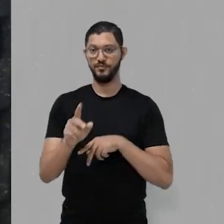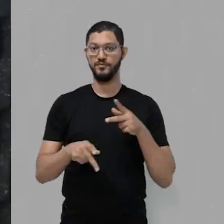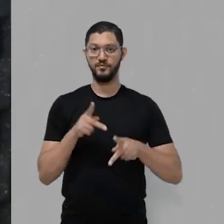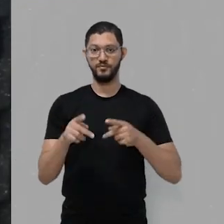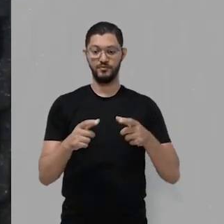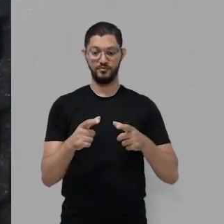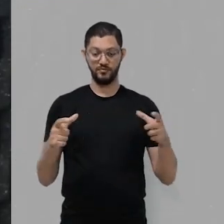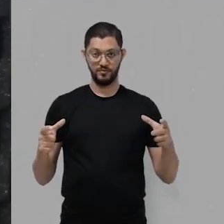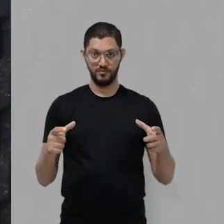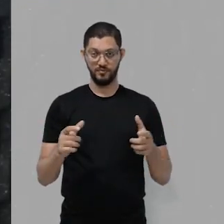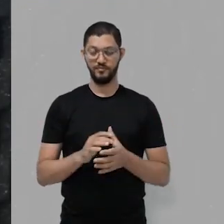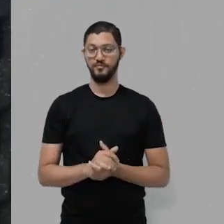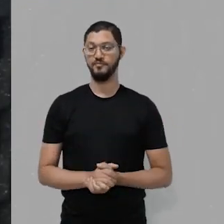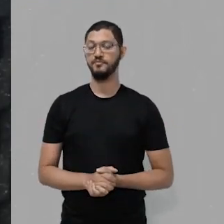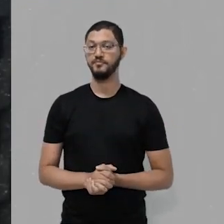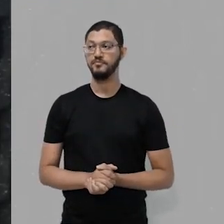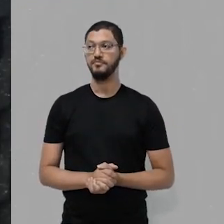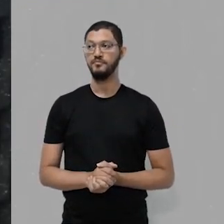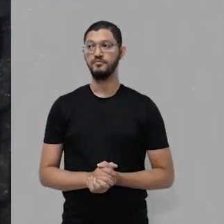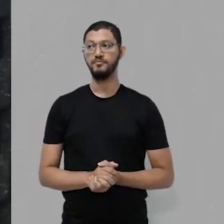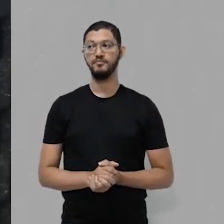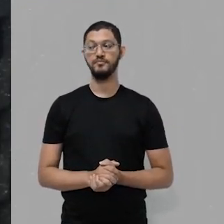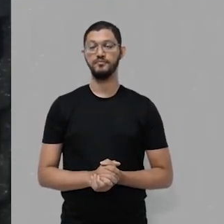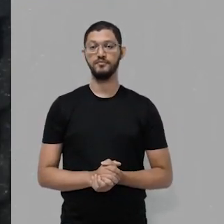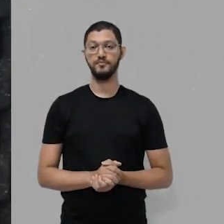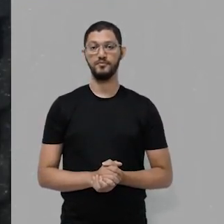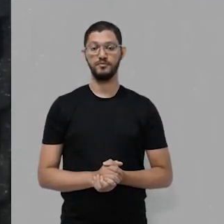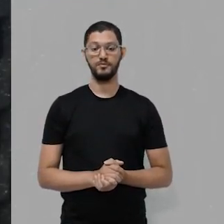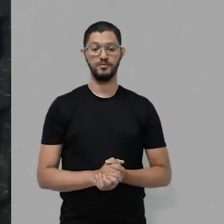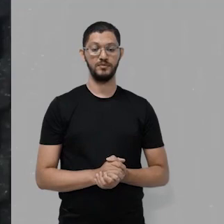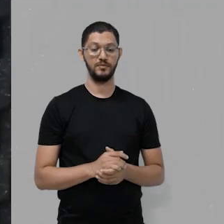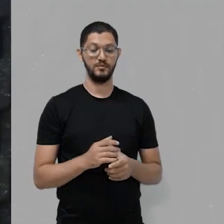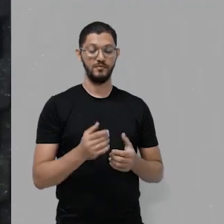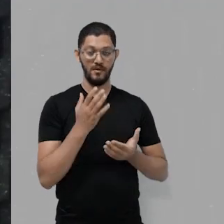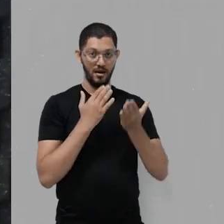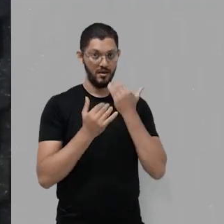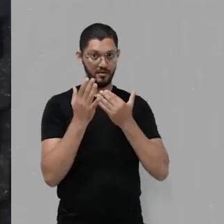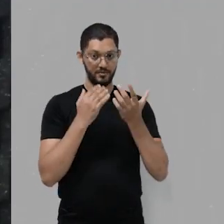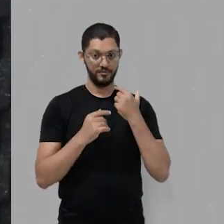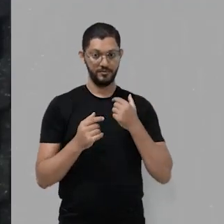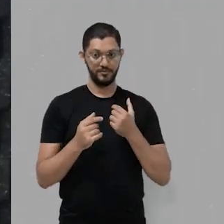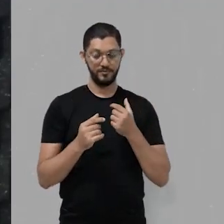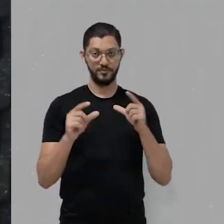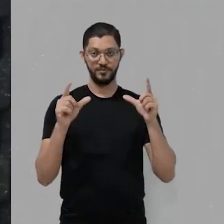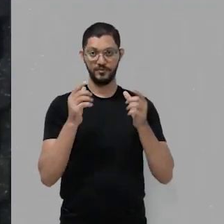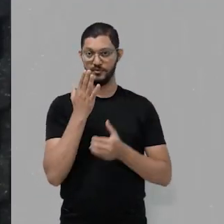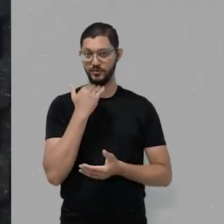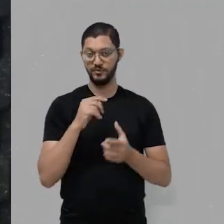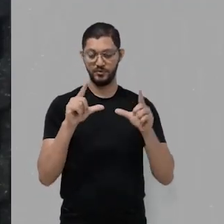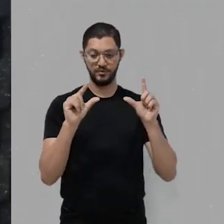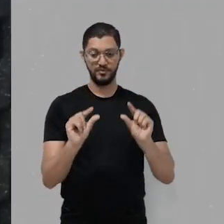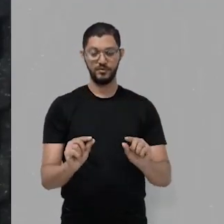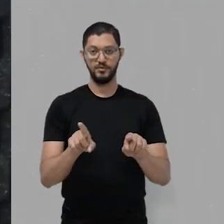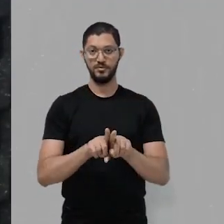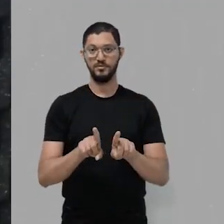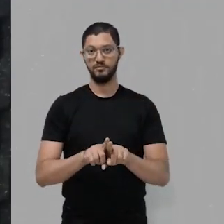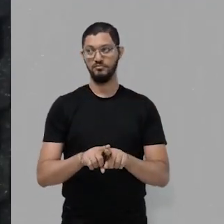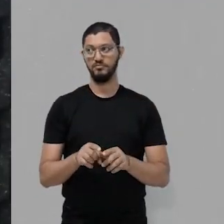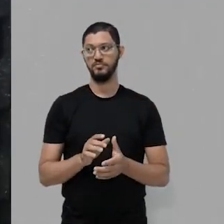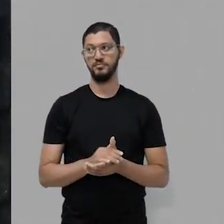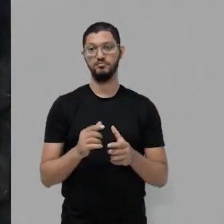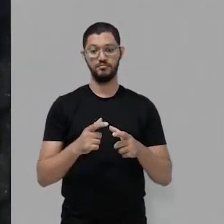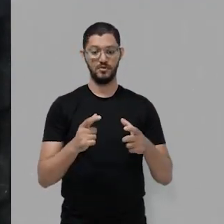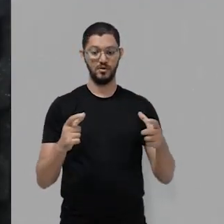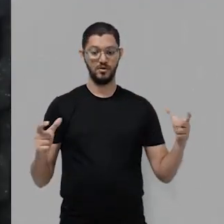populacional aumenta e a disponibilidade de alimento também vai ser diminuída conforme